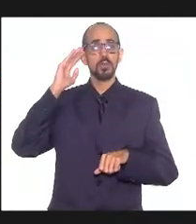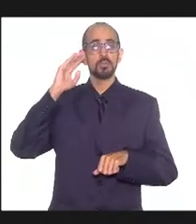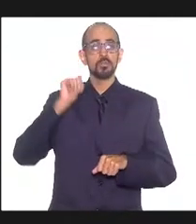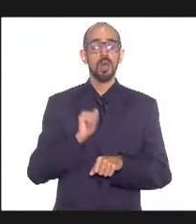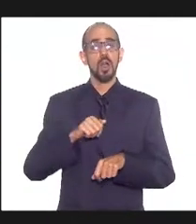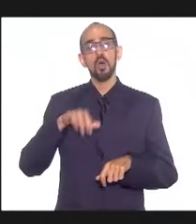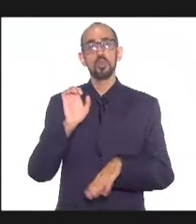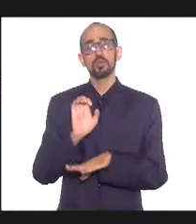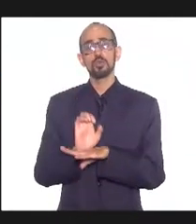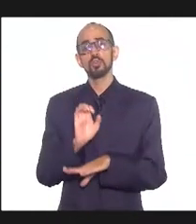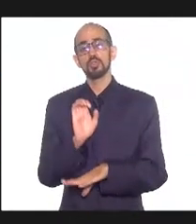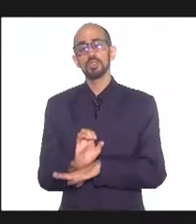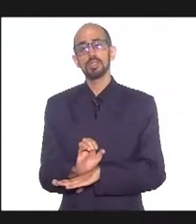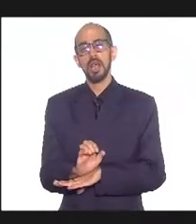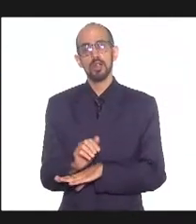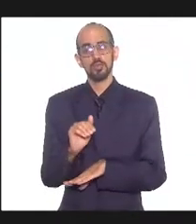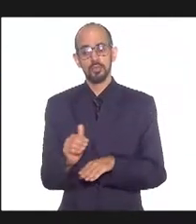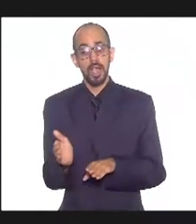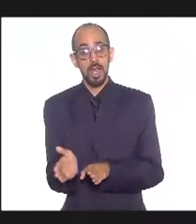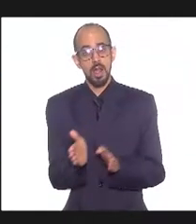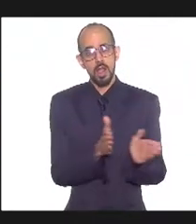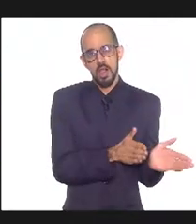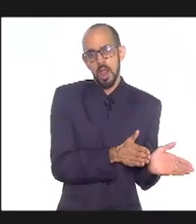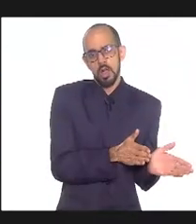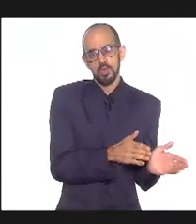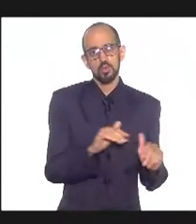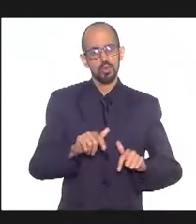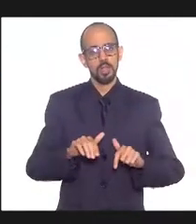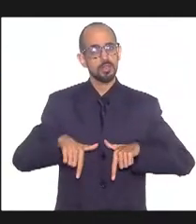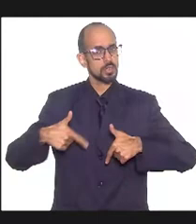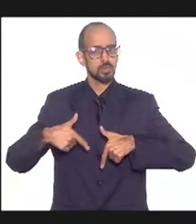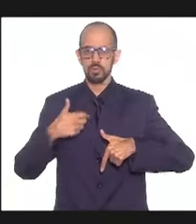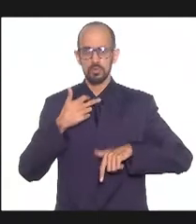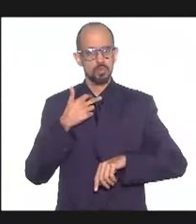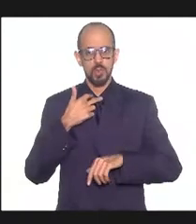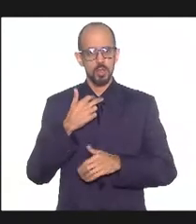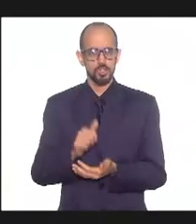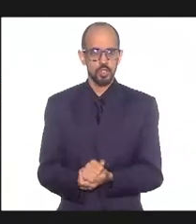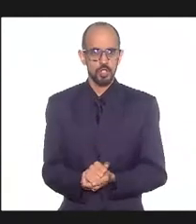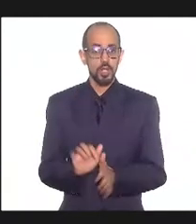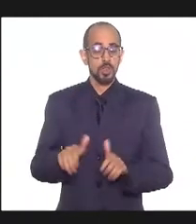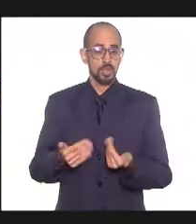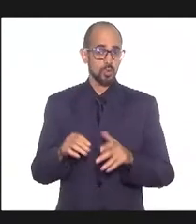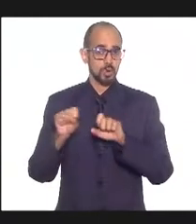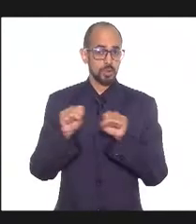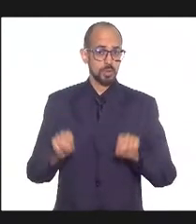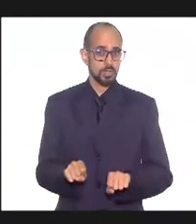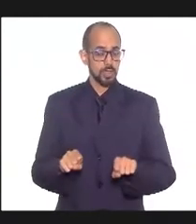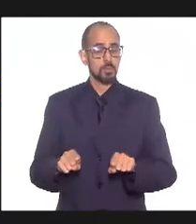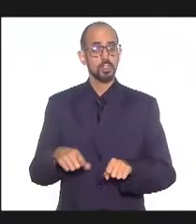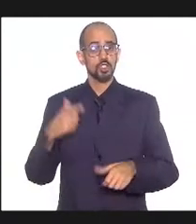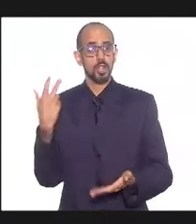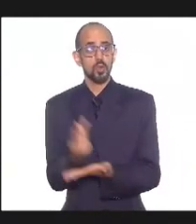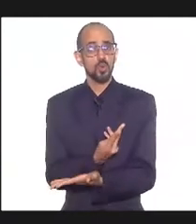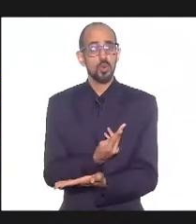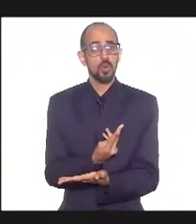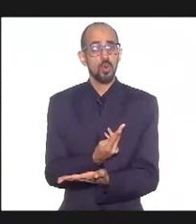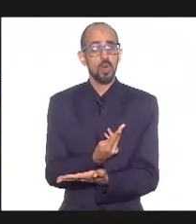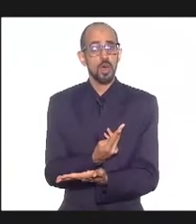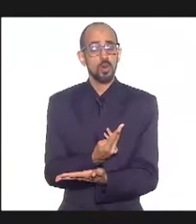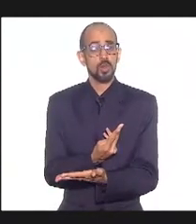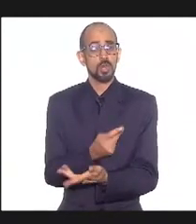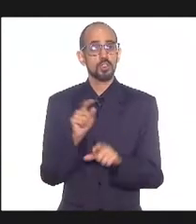margem desse processo. E até porque esse sistema ele já está concedido à iniciativa